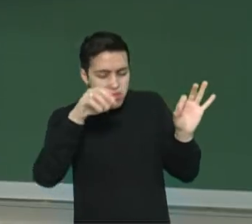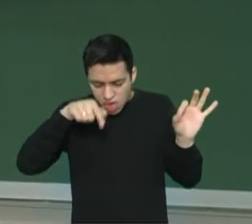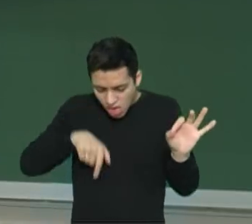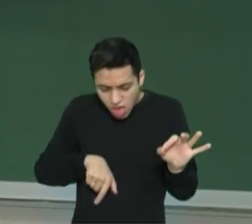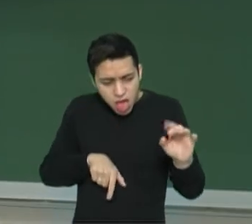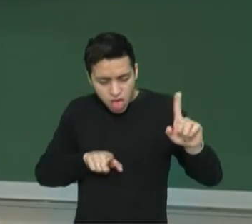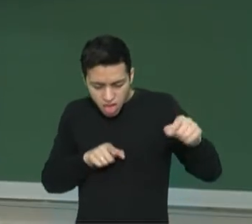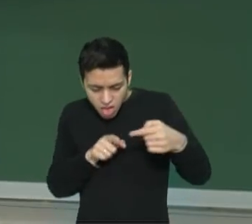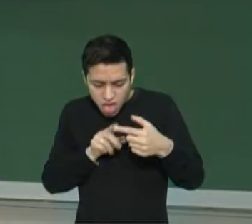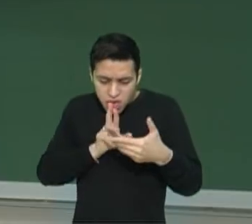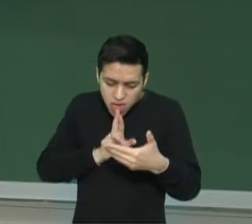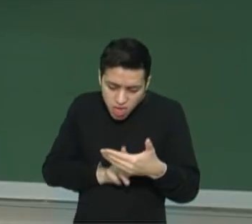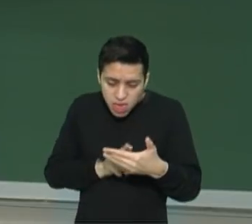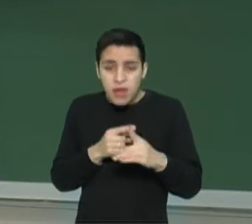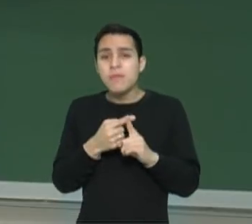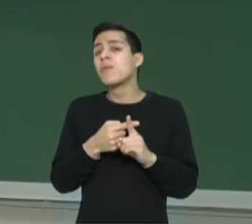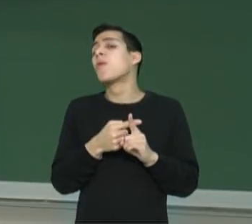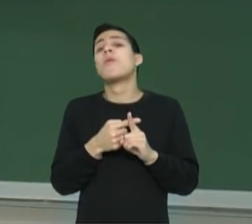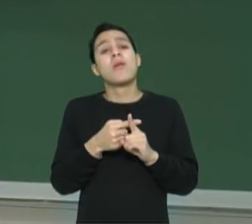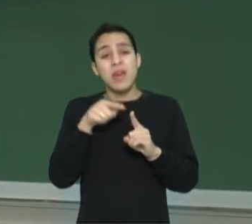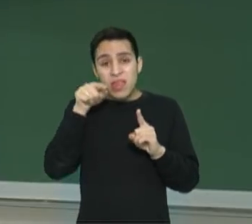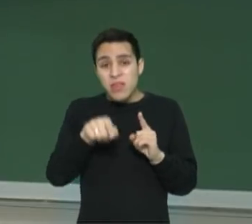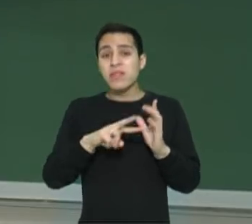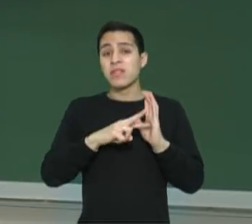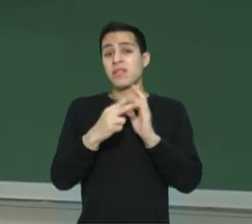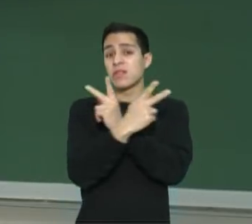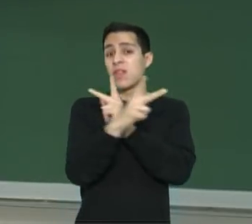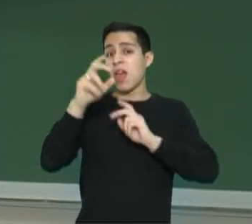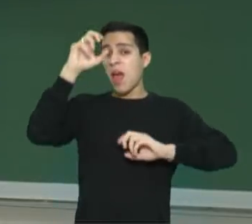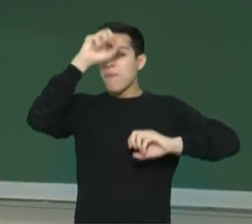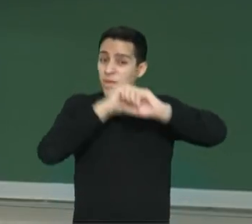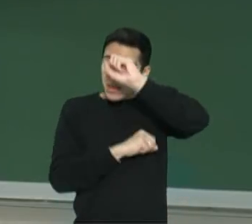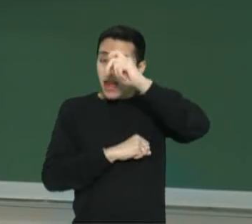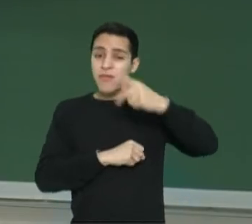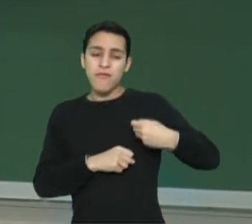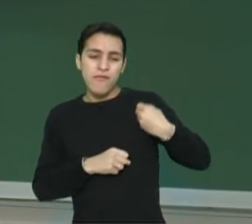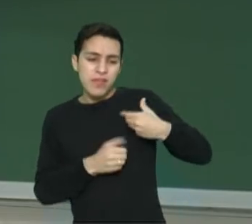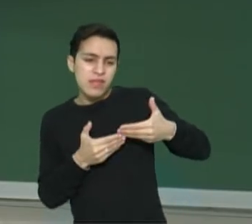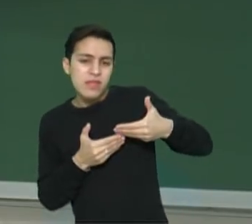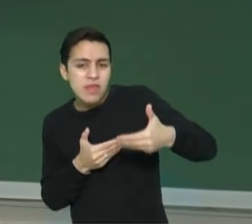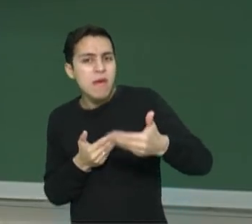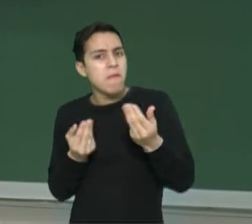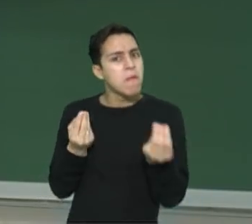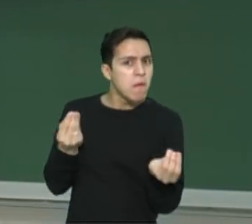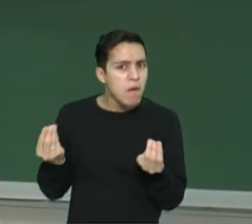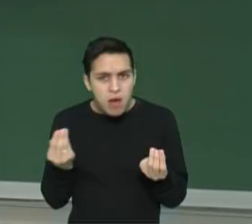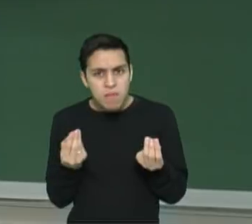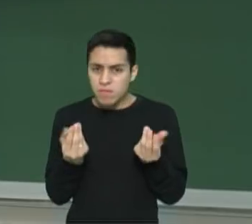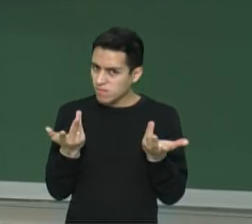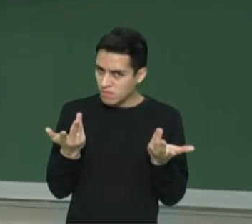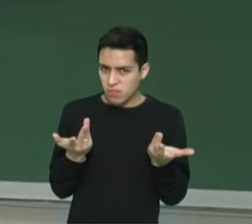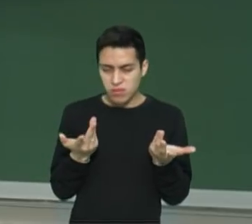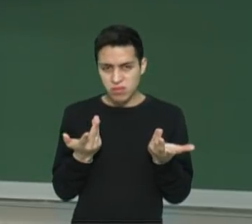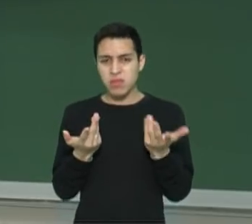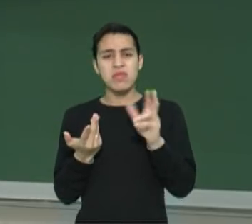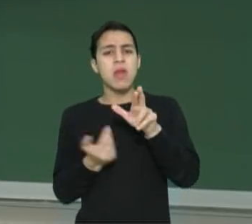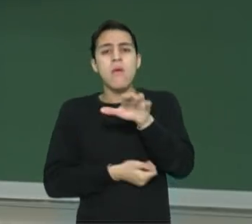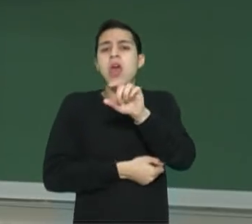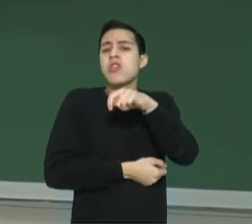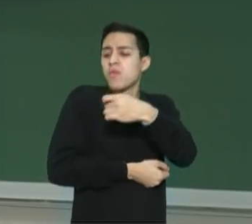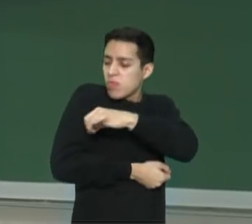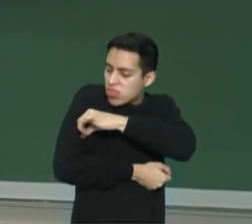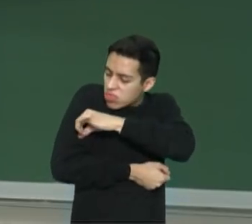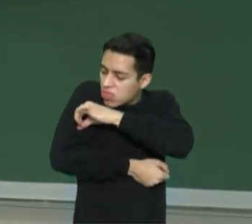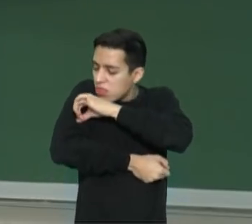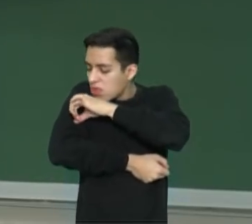por quê? Porque o seu aprendizado está em jogo, é a sua vida escolar, é o seu futuro. Não é o nono ano que está em